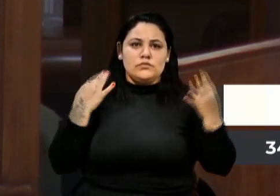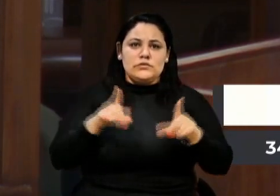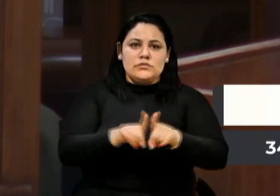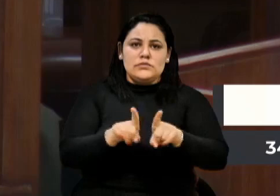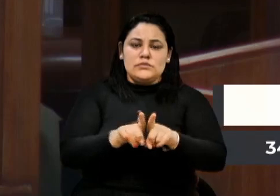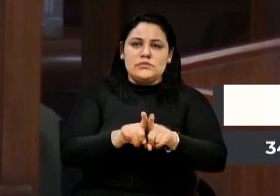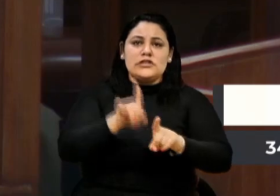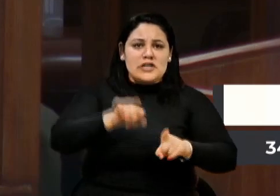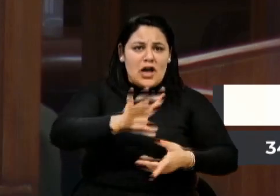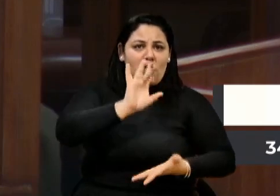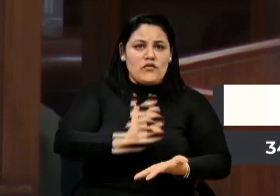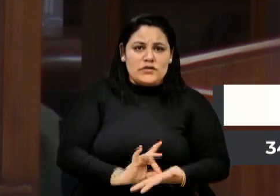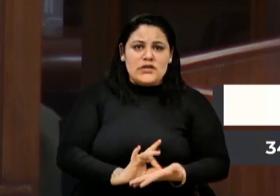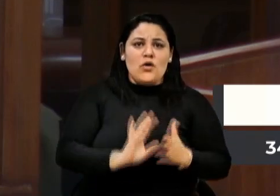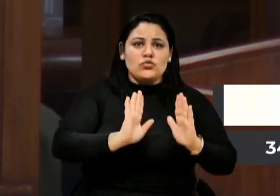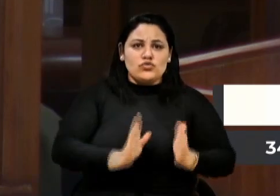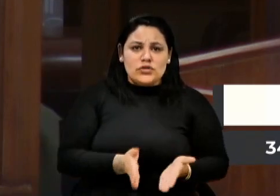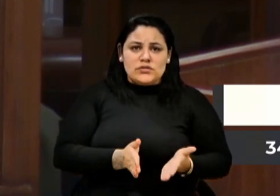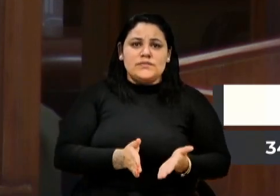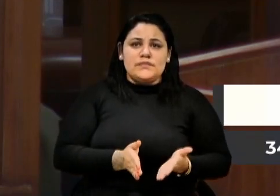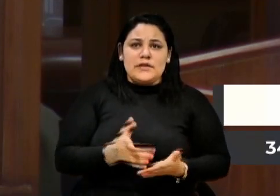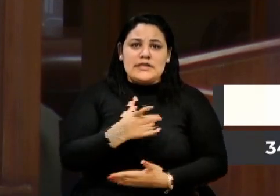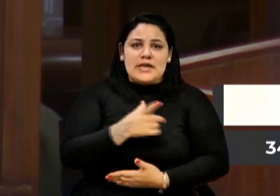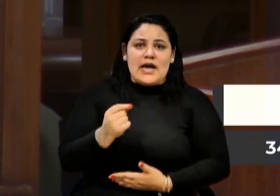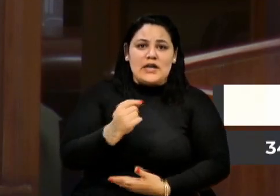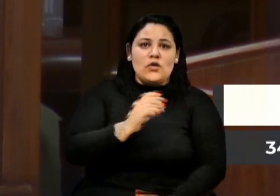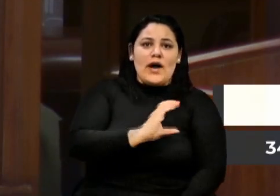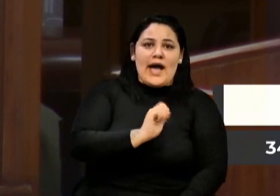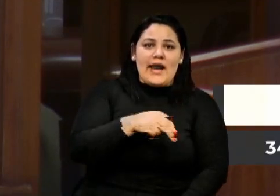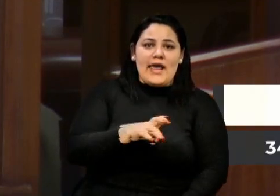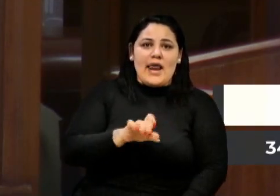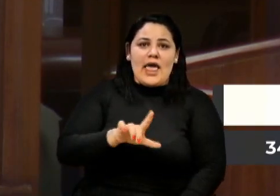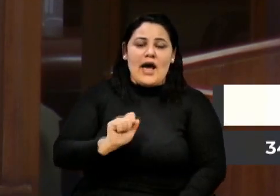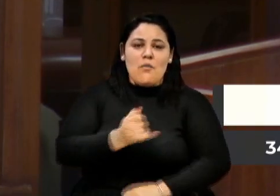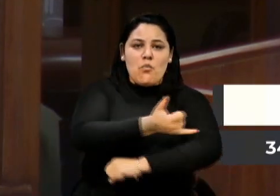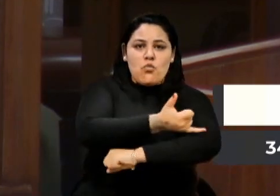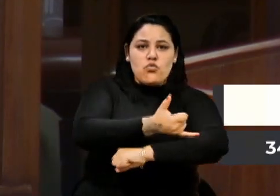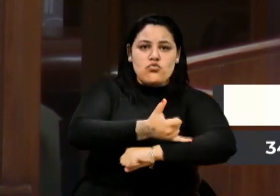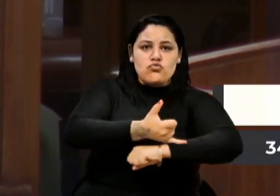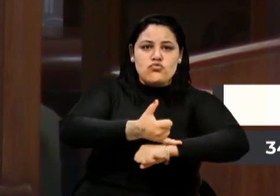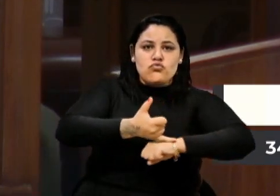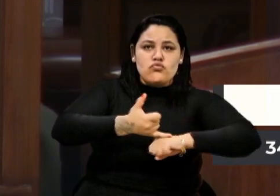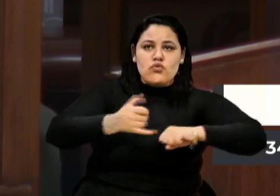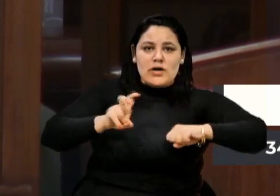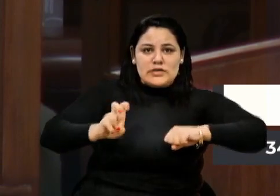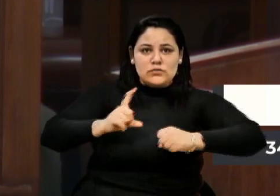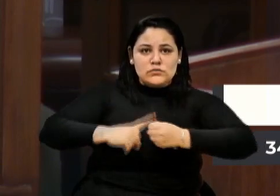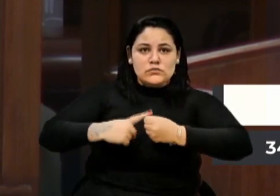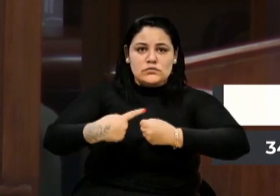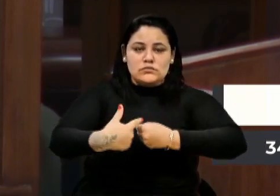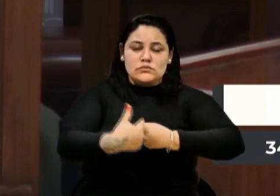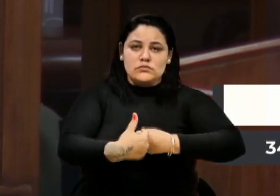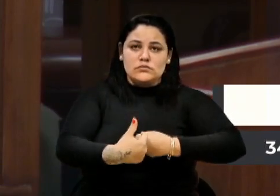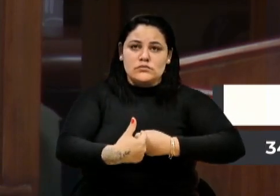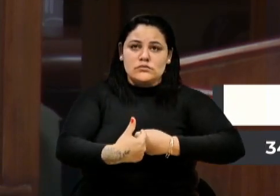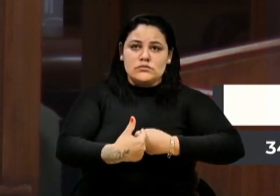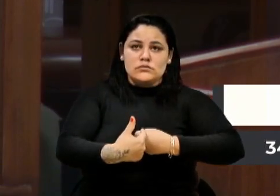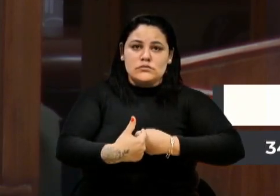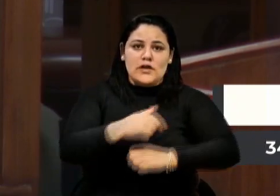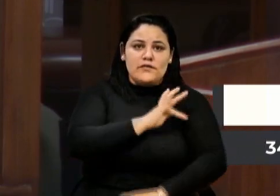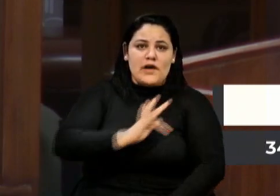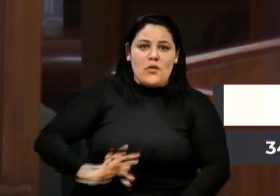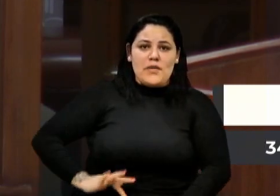é permanente já, saindo de Canela, né, passando por 5 cidades,